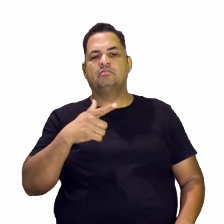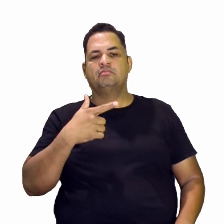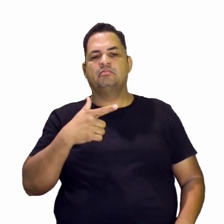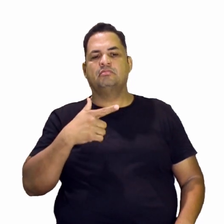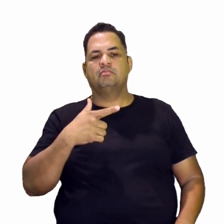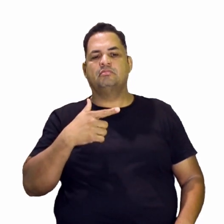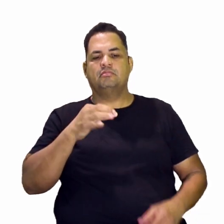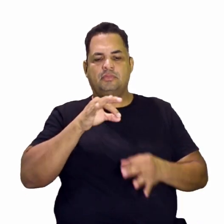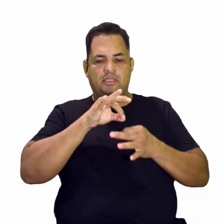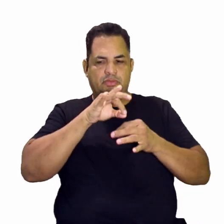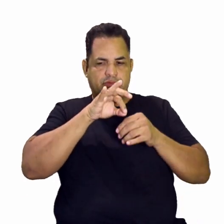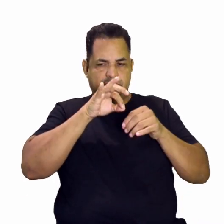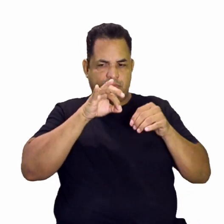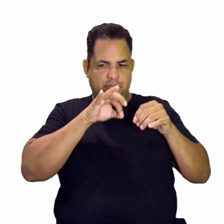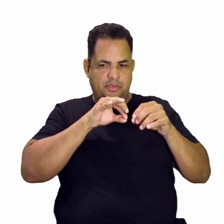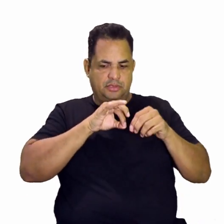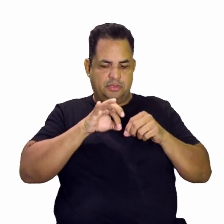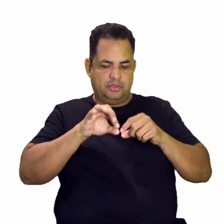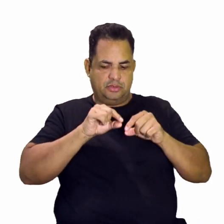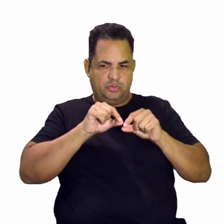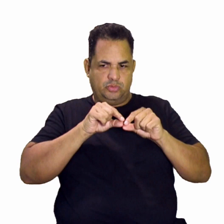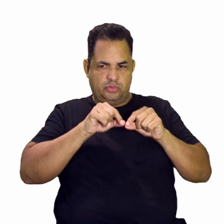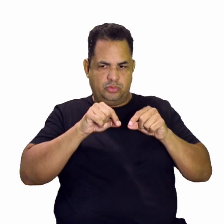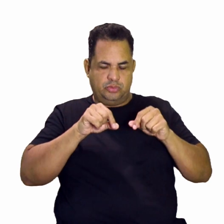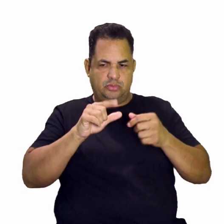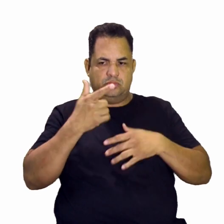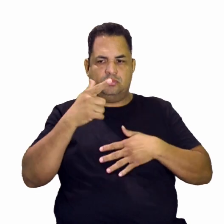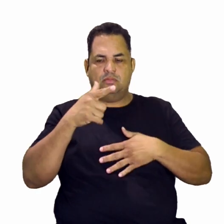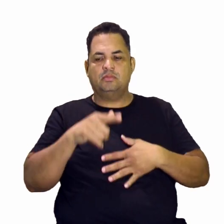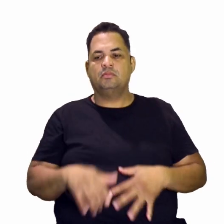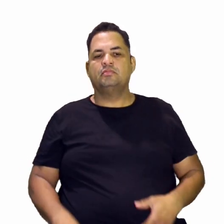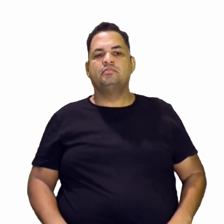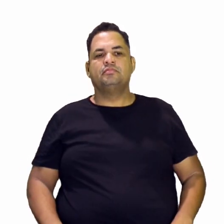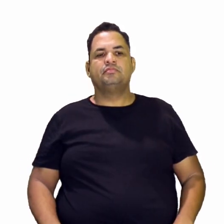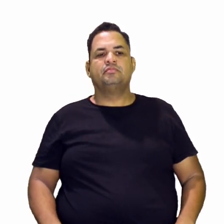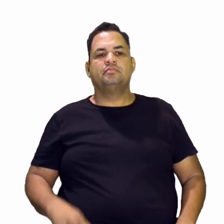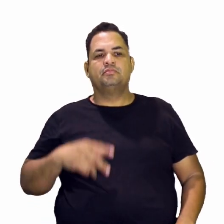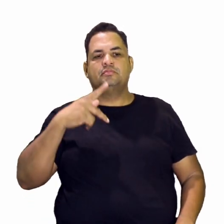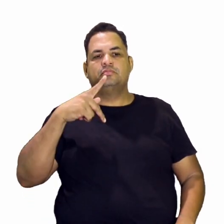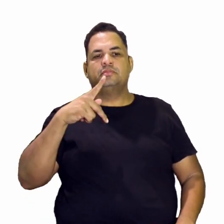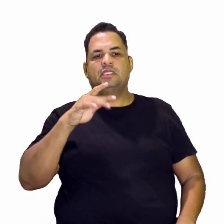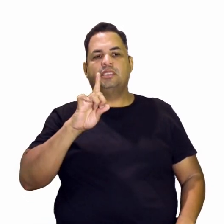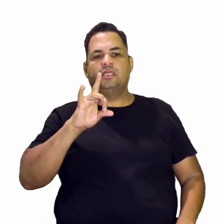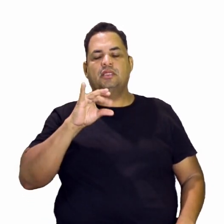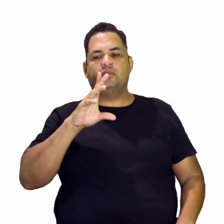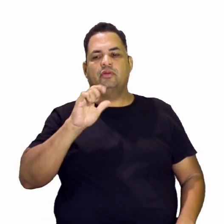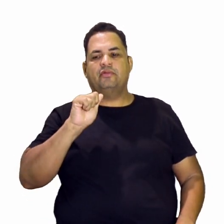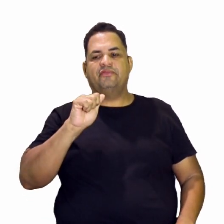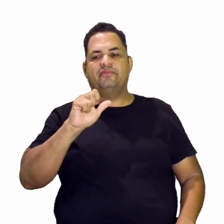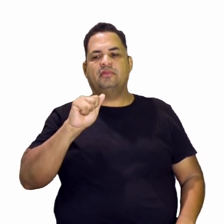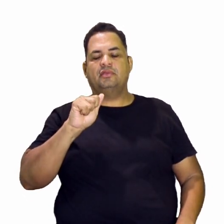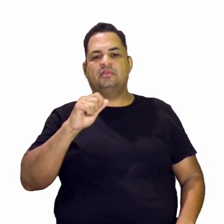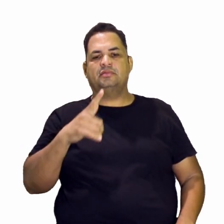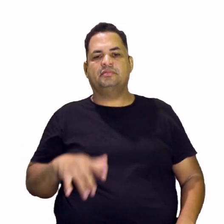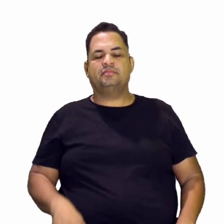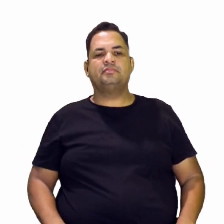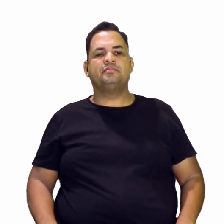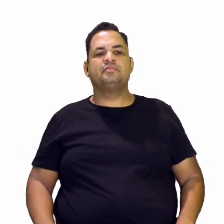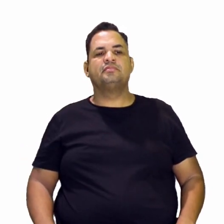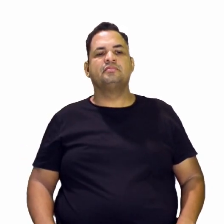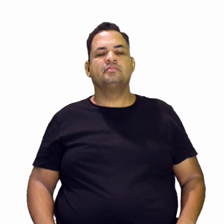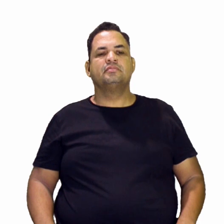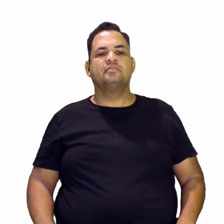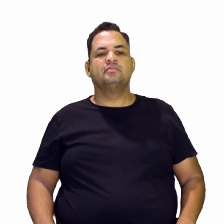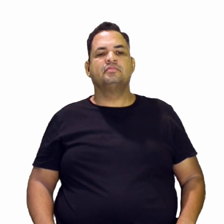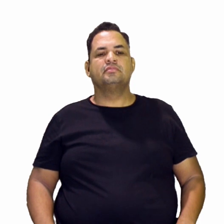têm semente, não é isso? Então, nós temos aí as pteridófitas, por exemplo, professora diz uma